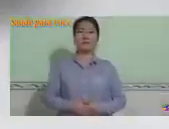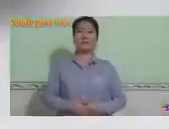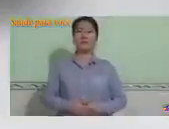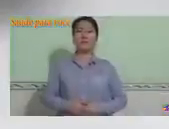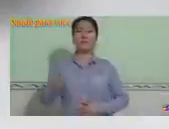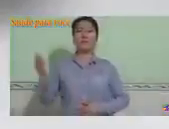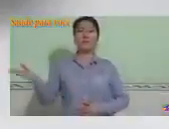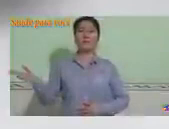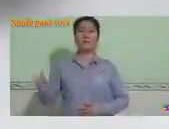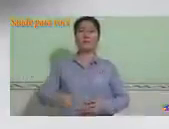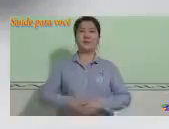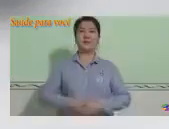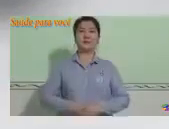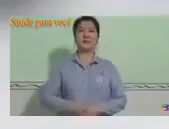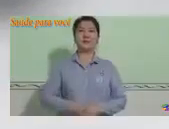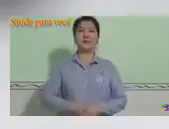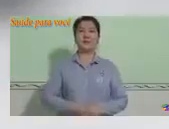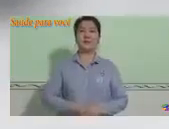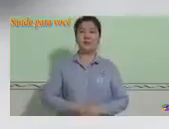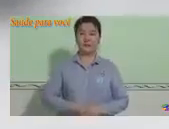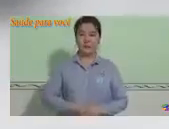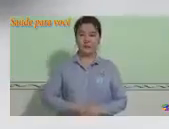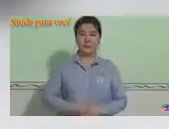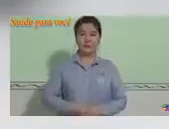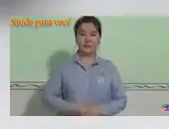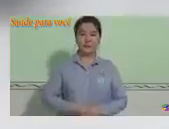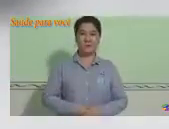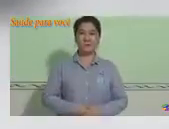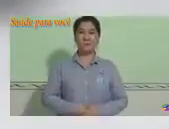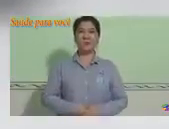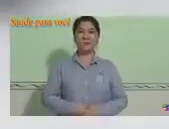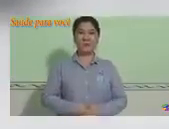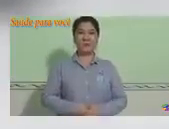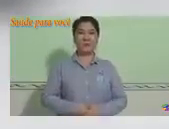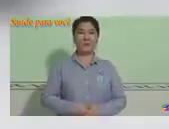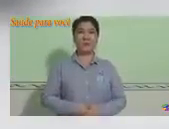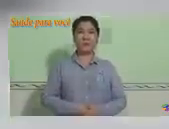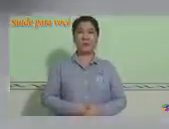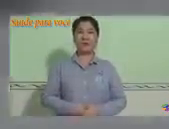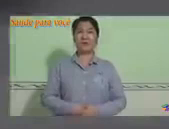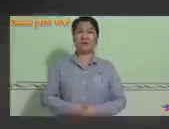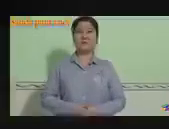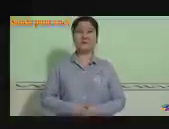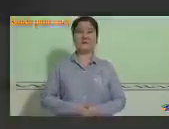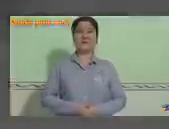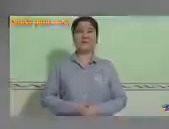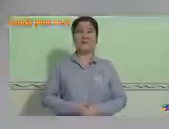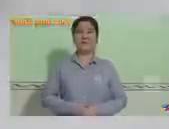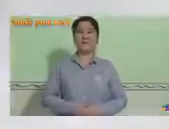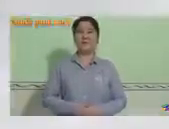Ele atua no organismo reduzindo inflamações, vírgula, controlando os níveis de colesterol, vírgula, prevenindo aterosclerose